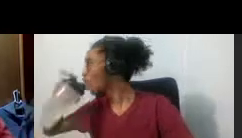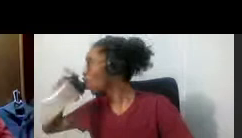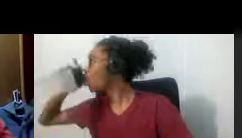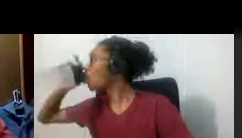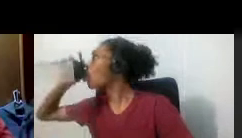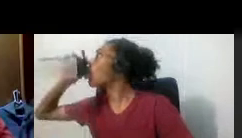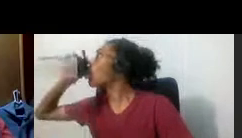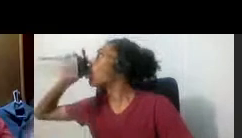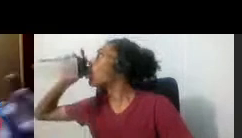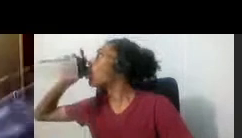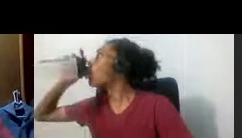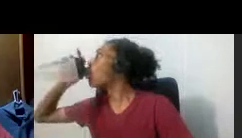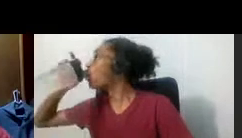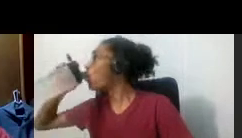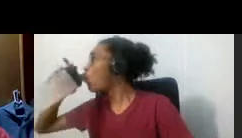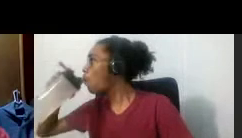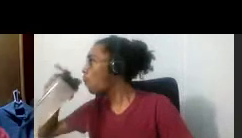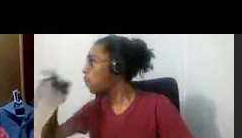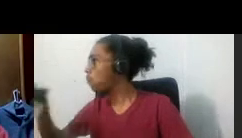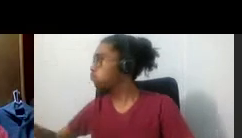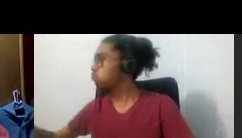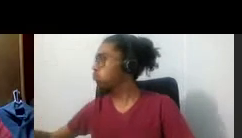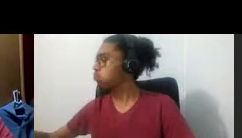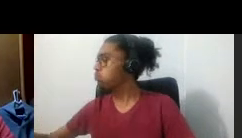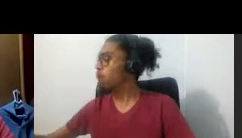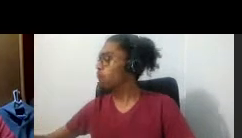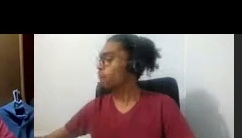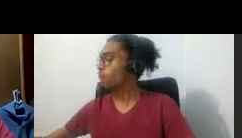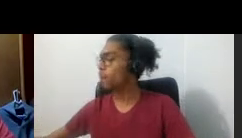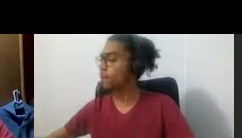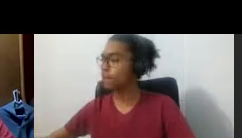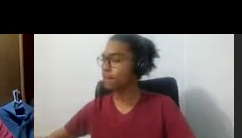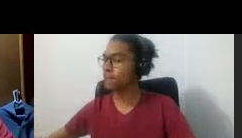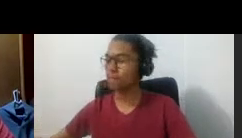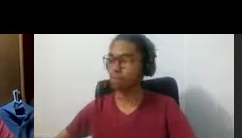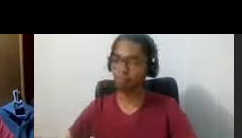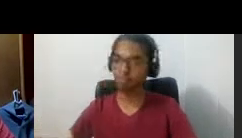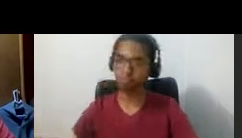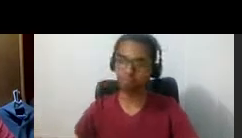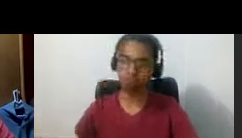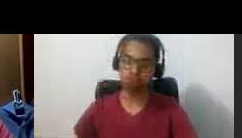ser carbono tem que ter 6 prótons, e tem 8 nêutrons.